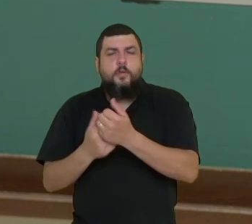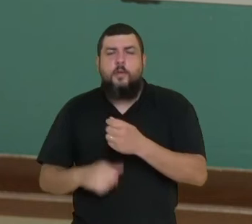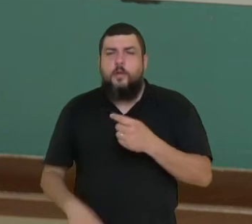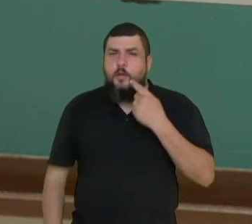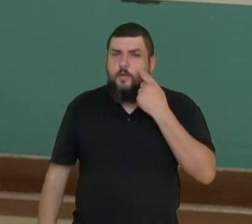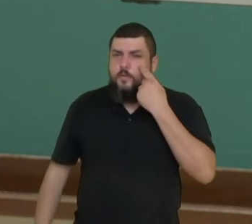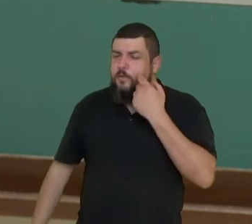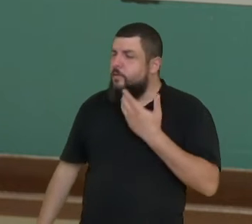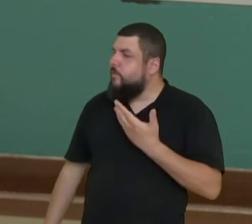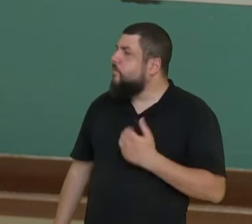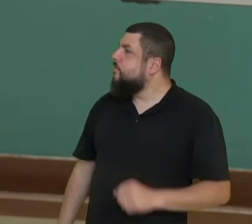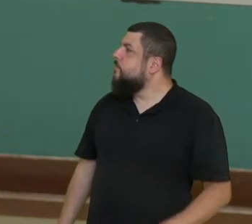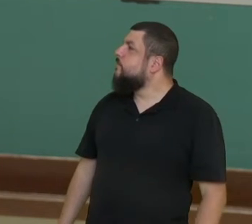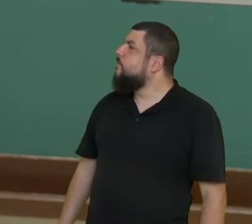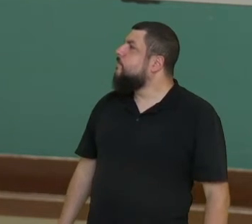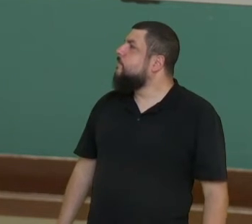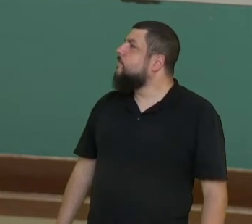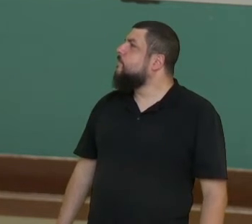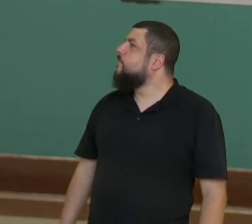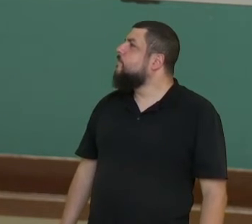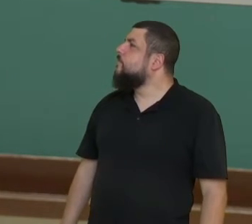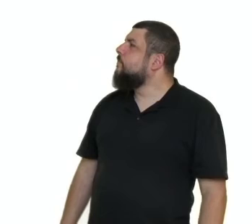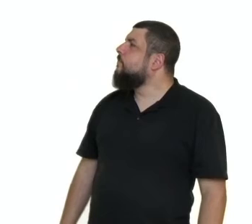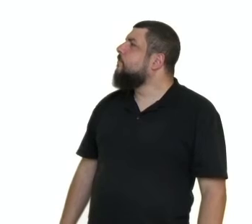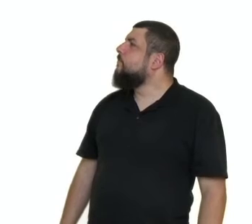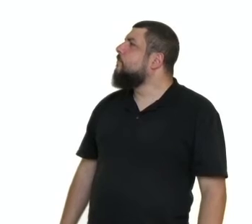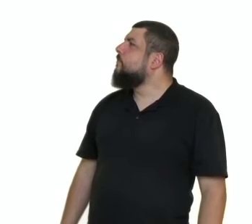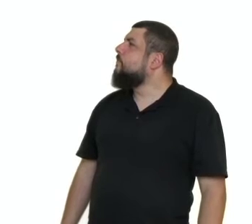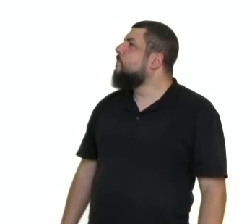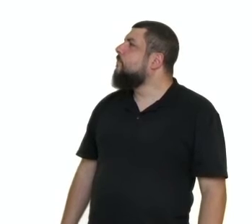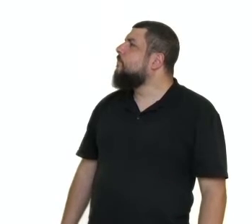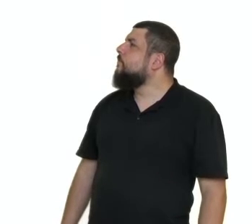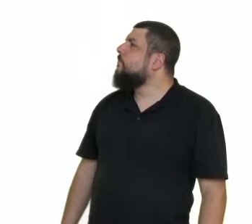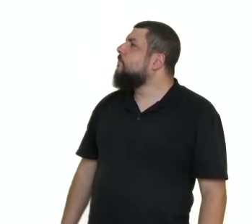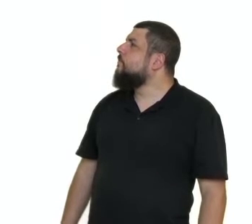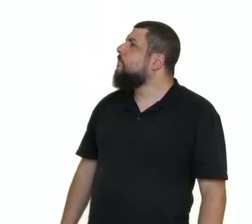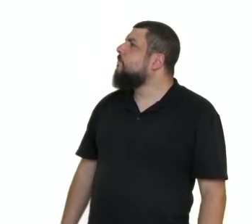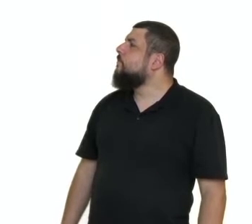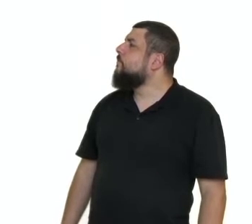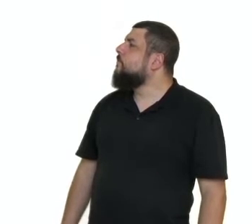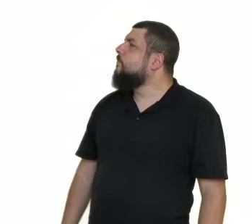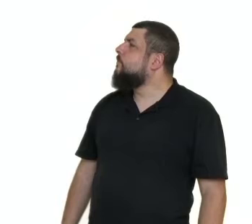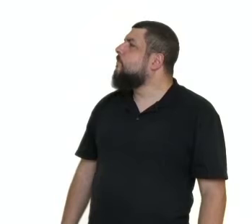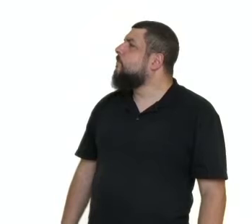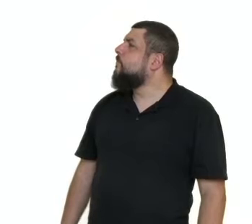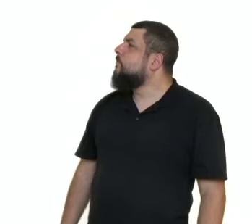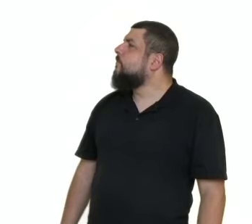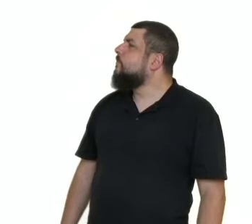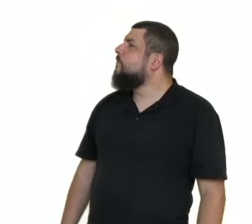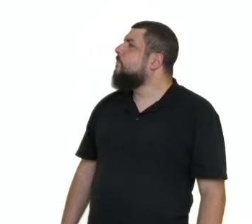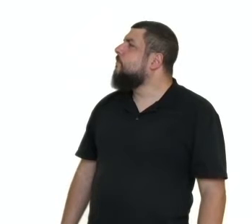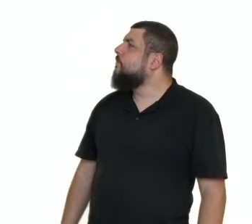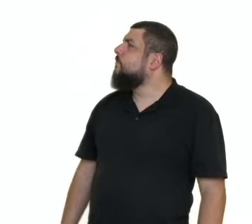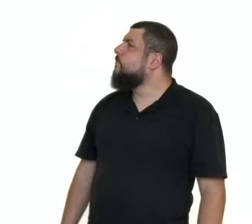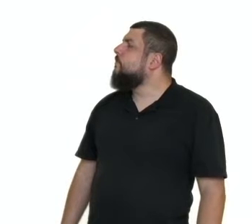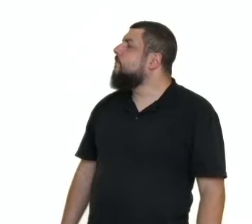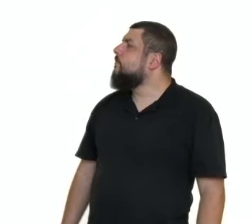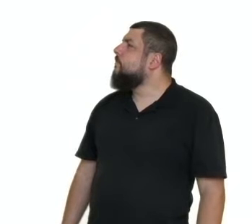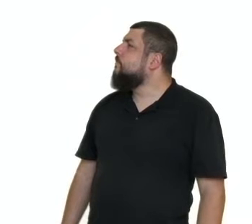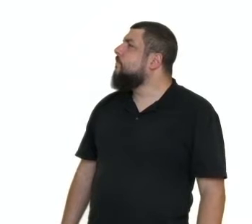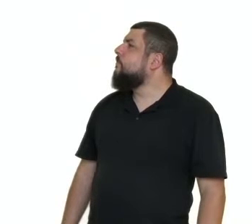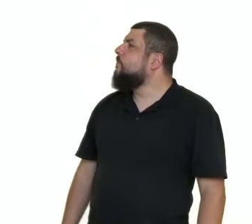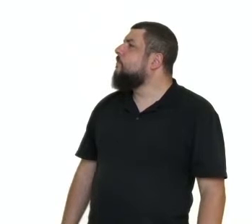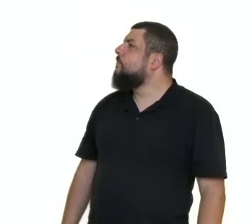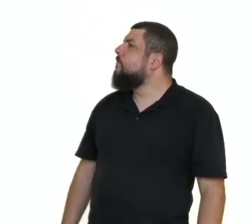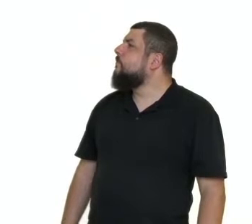que o tal do peso é igual mvg vezes h, ou seja, tal, que é trabalho, é igual